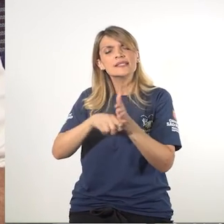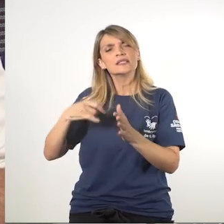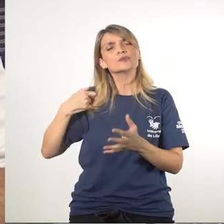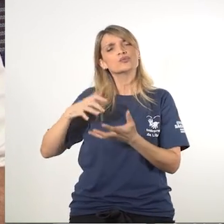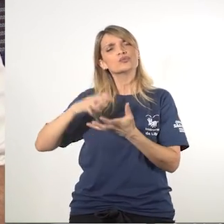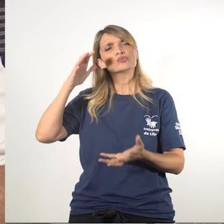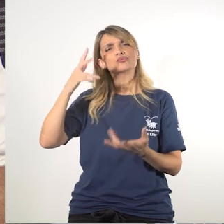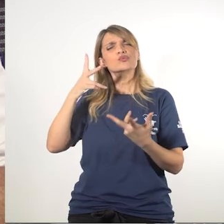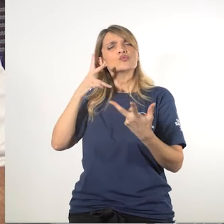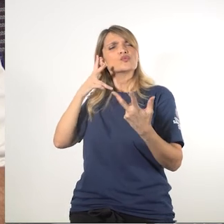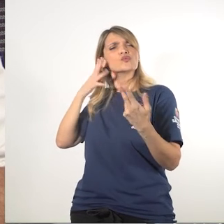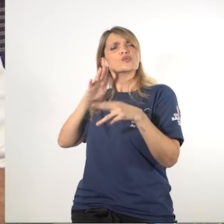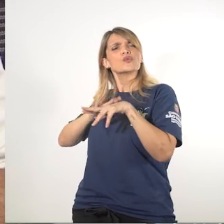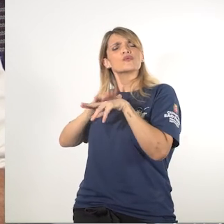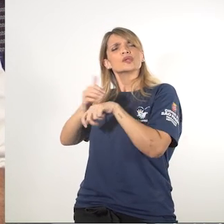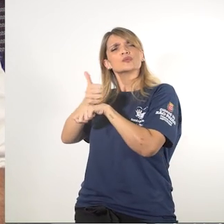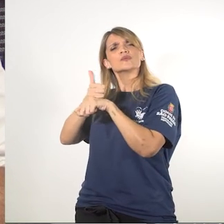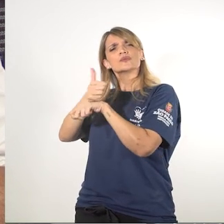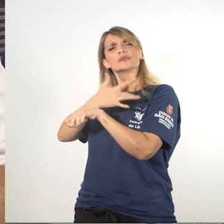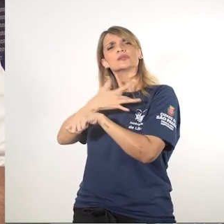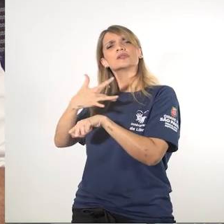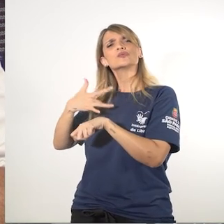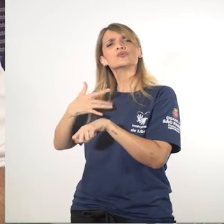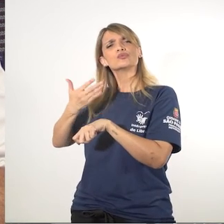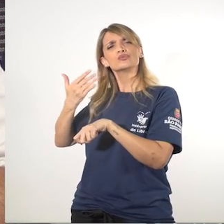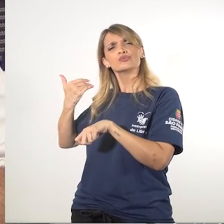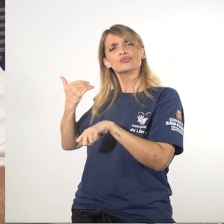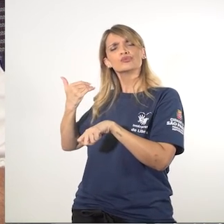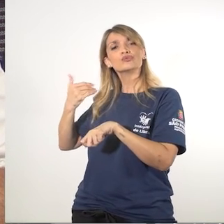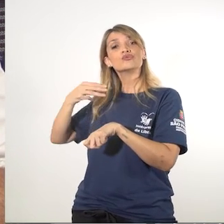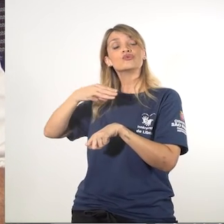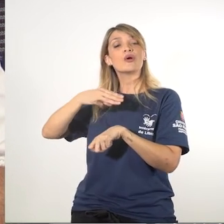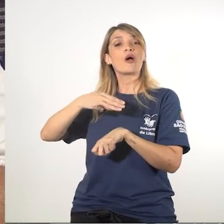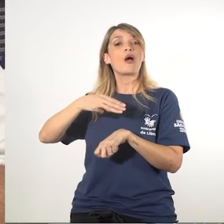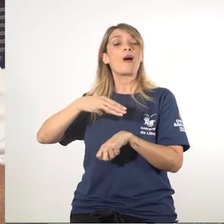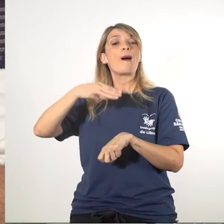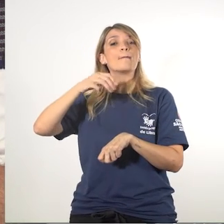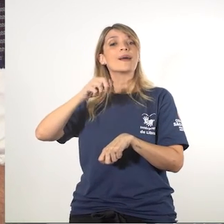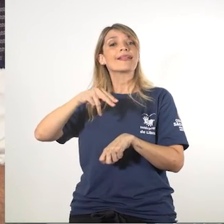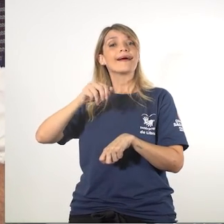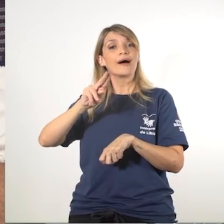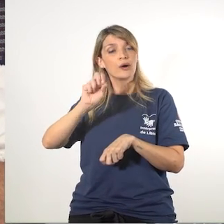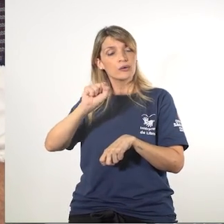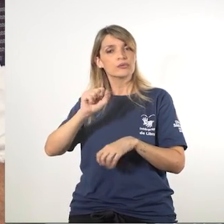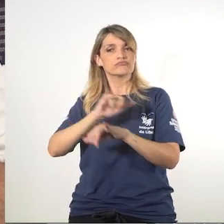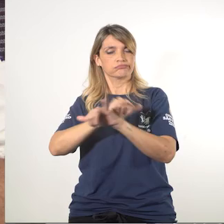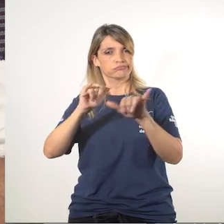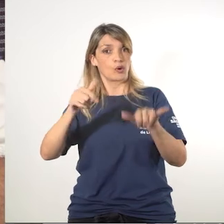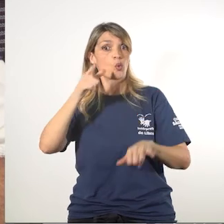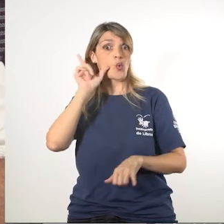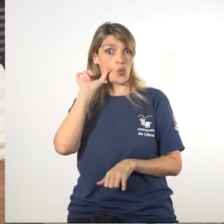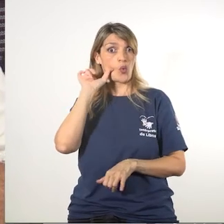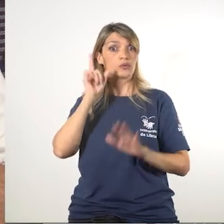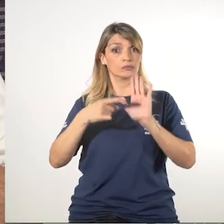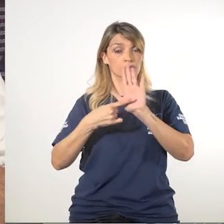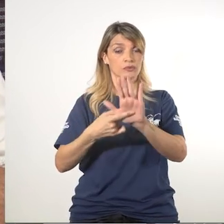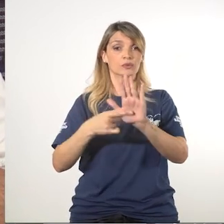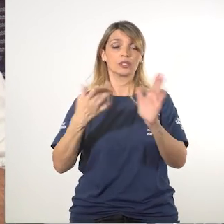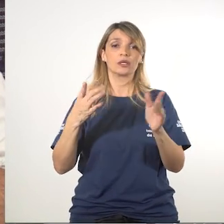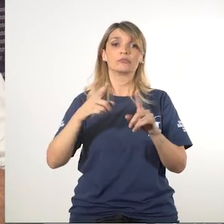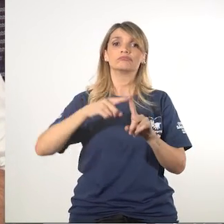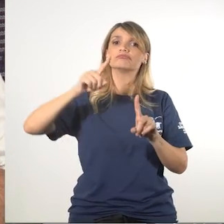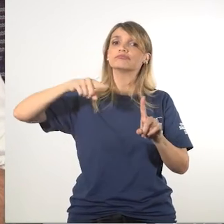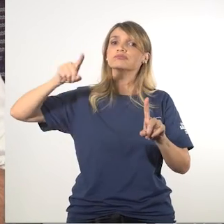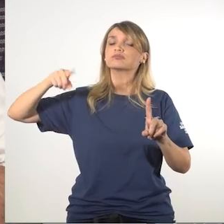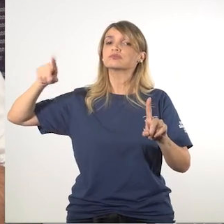foi feita com os profissionais de saúde na cidade de Manaus, que foi divulgada inclusive ontem. Então, os dados do